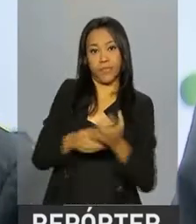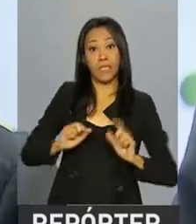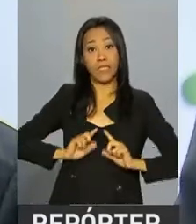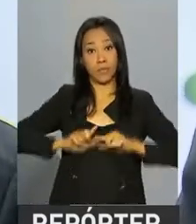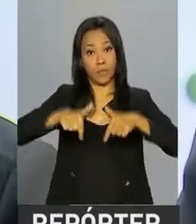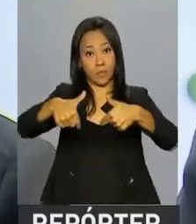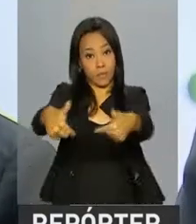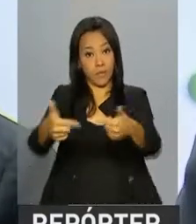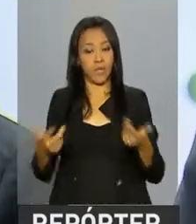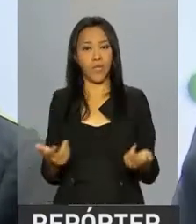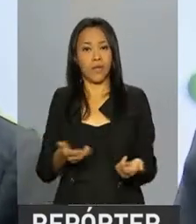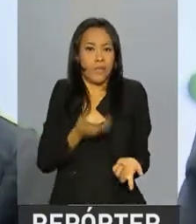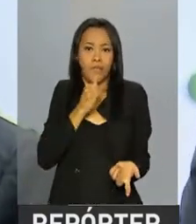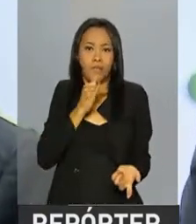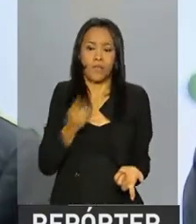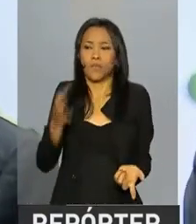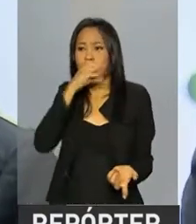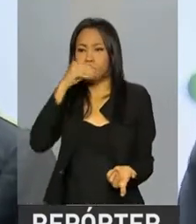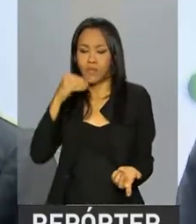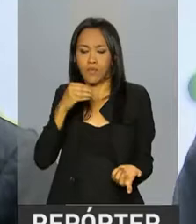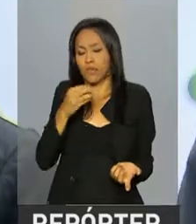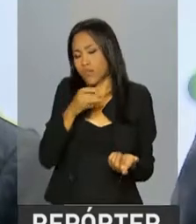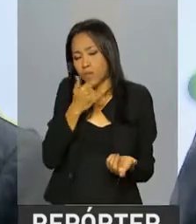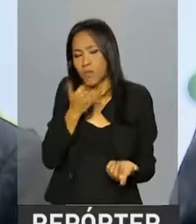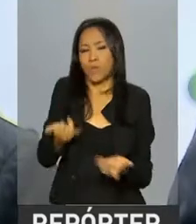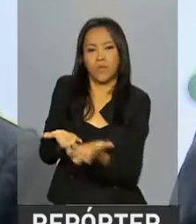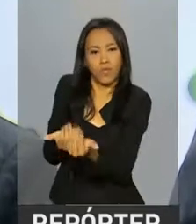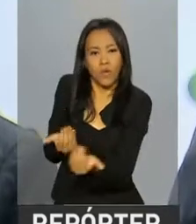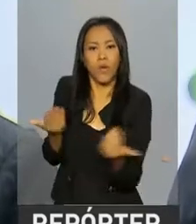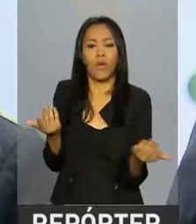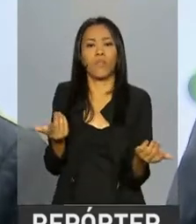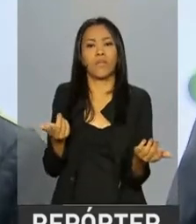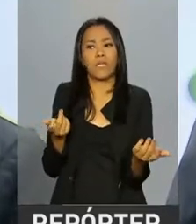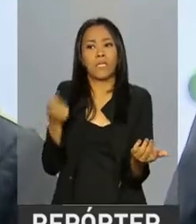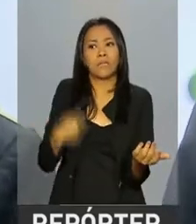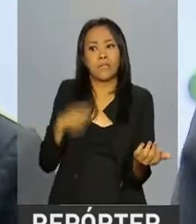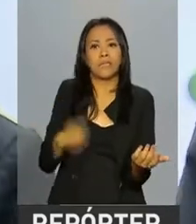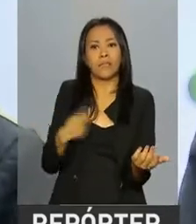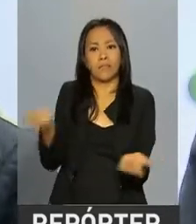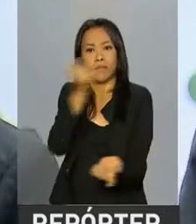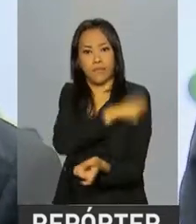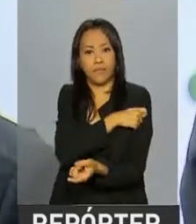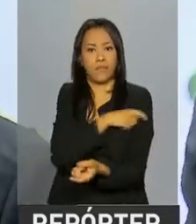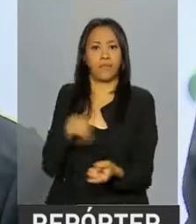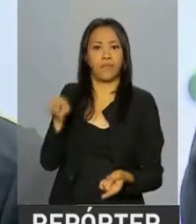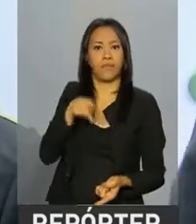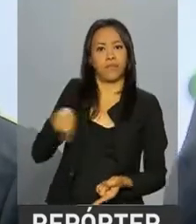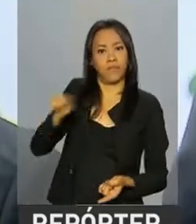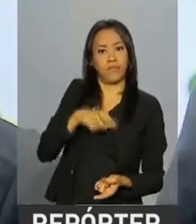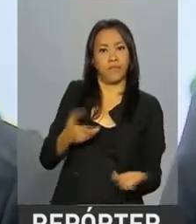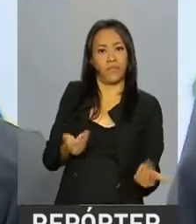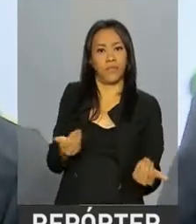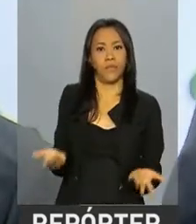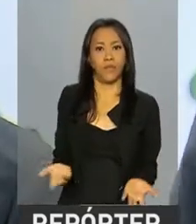exemplo jovens que necessitam de acesso à vacinação e que a